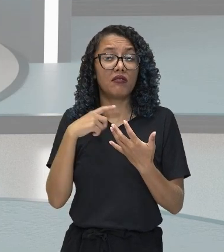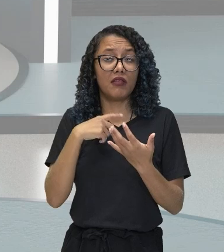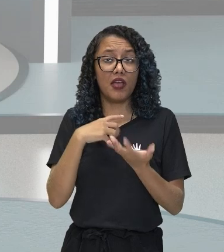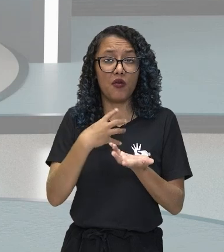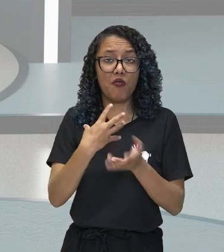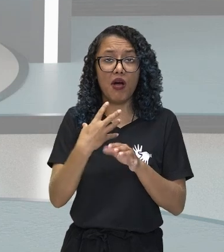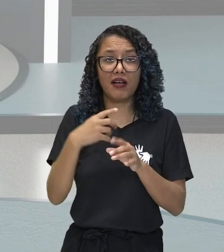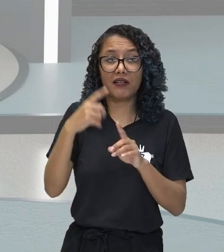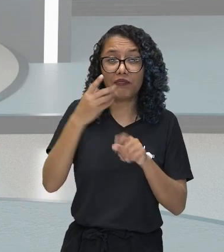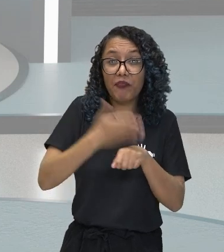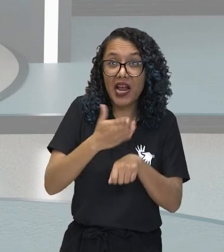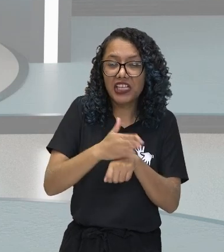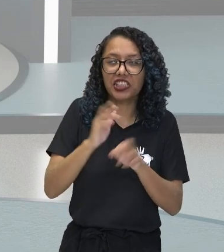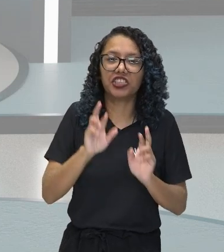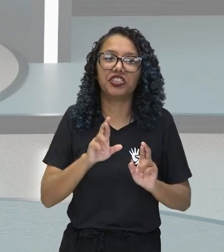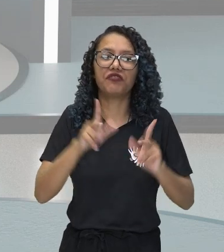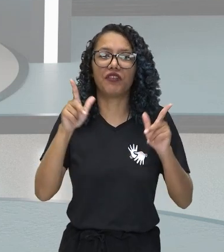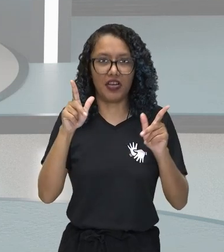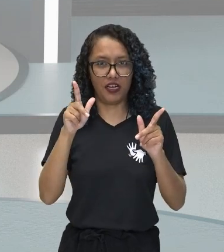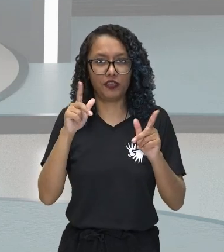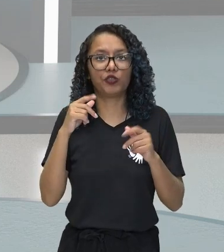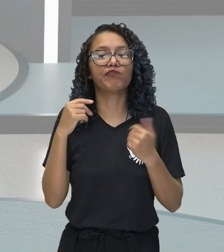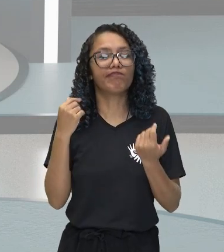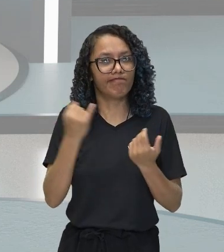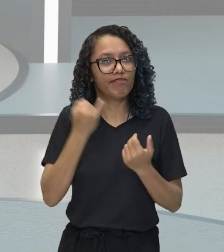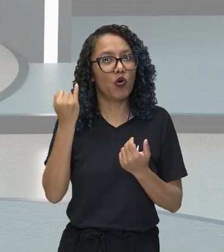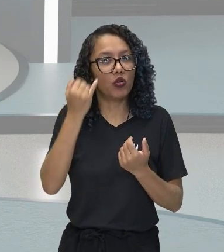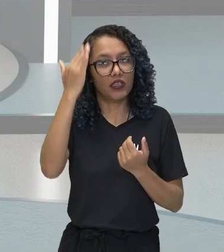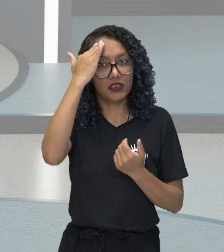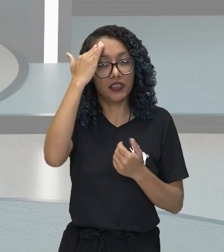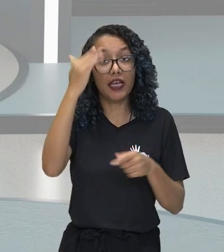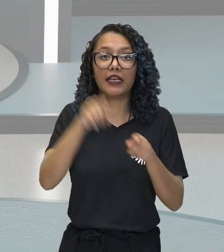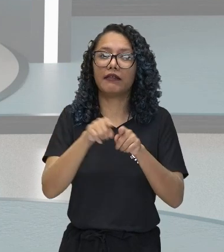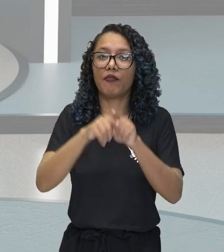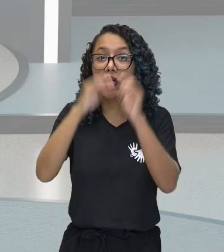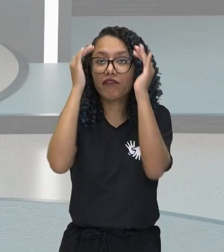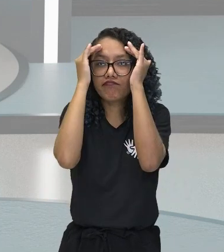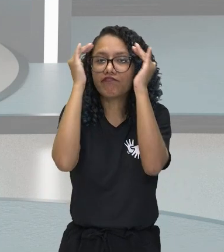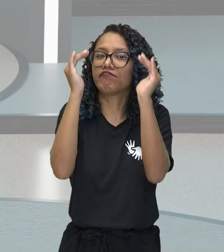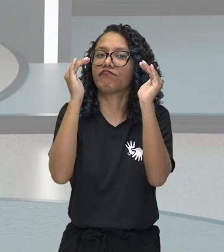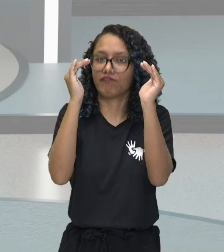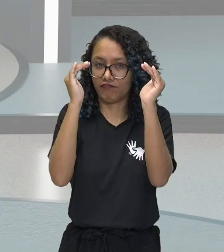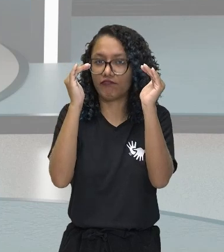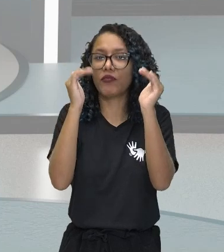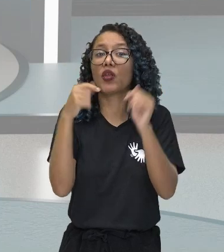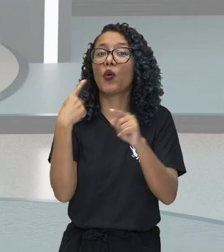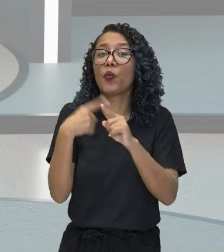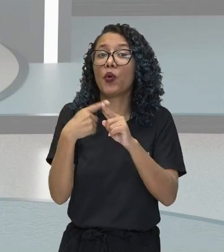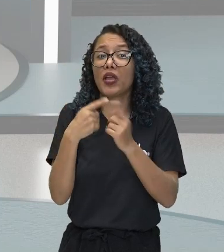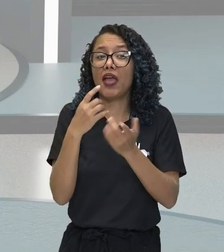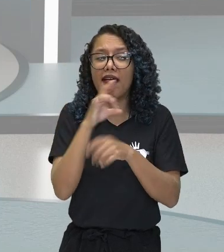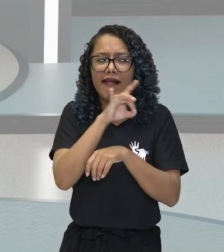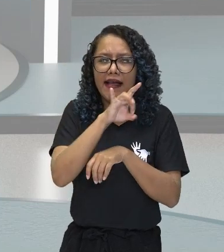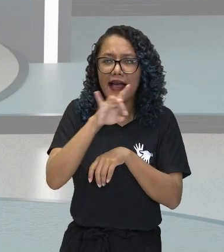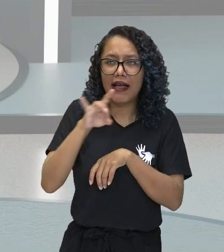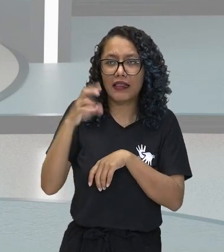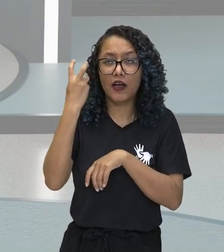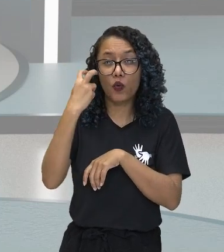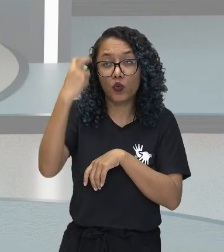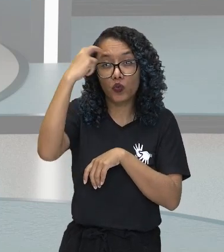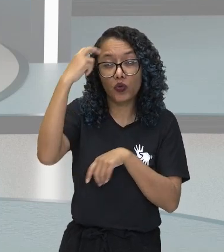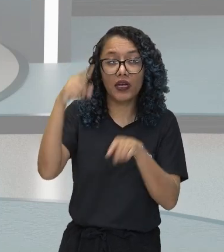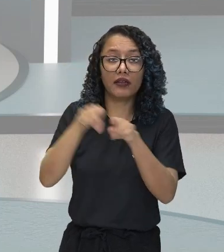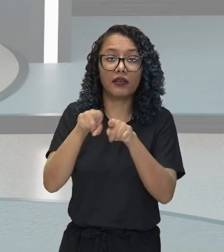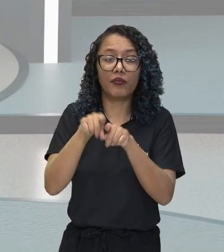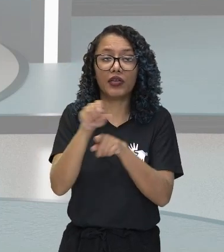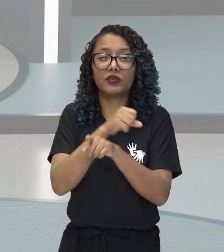manifestação diferente, é muito importante a gente entender e respeitar essas diferenças. Porque cada cultura, cada sociedade, a gente viu que a